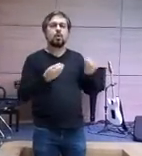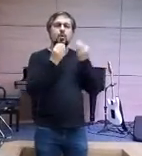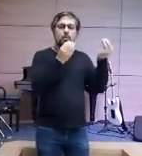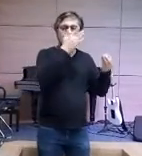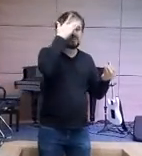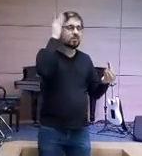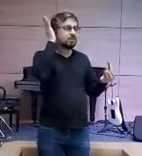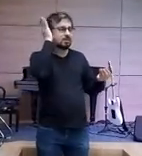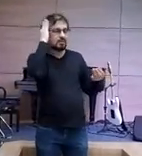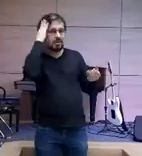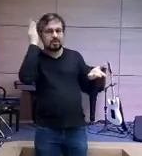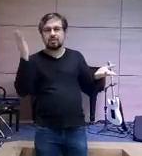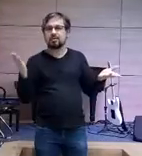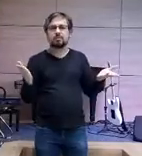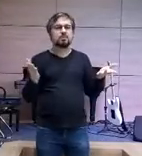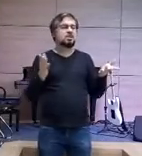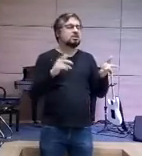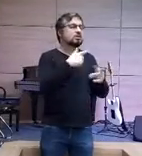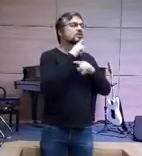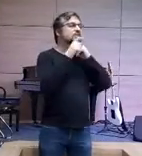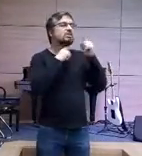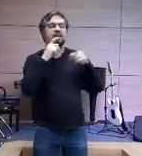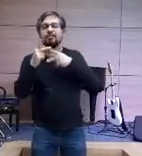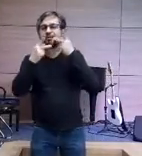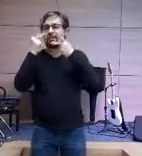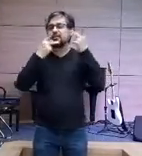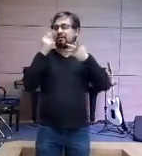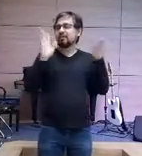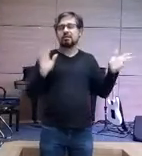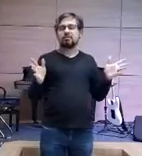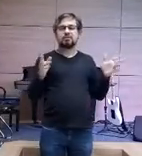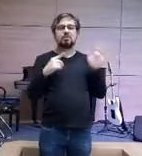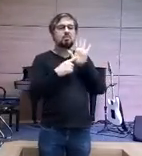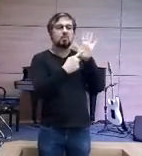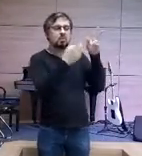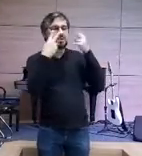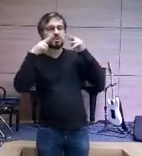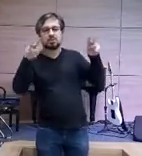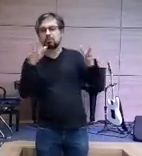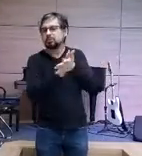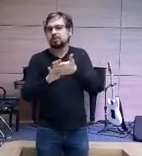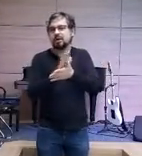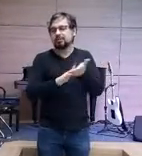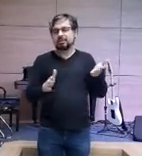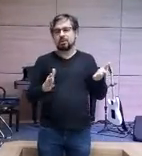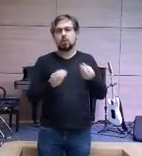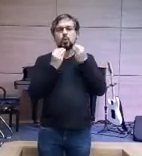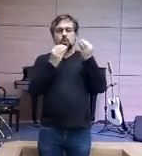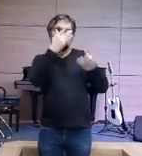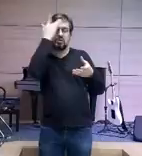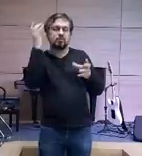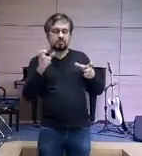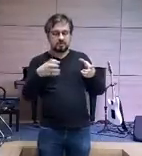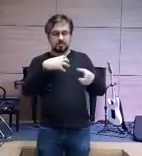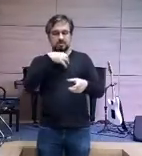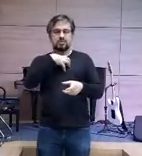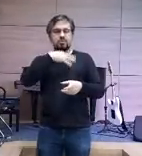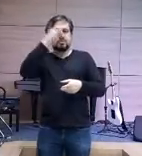verdadeiramente do Senhor Jesus como que vão perceber a presença do espírito santo